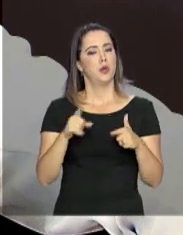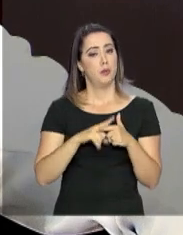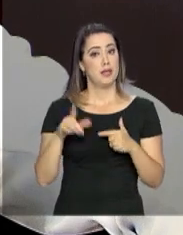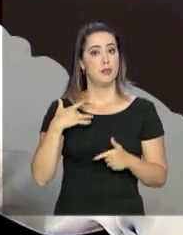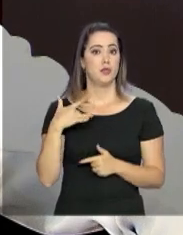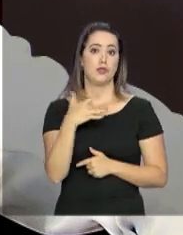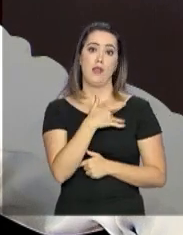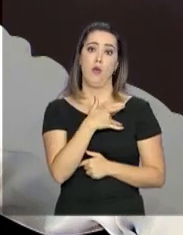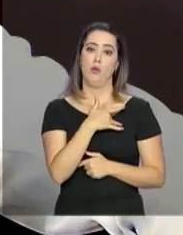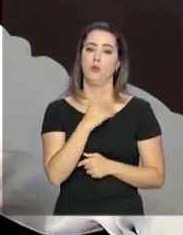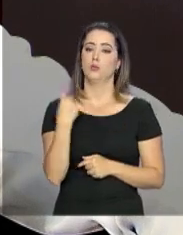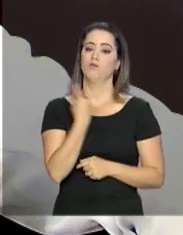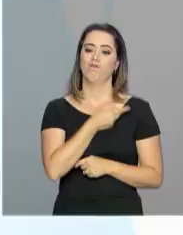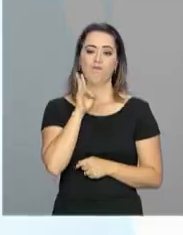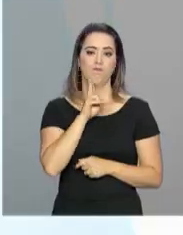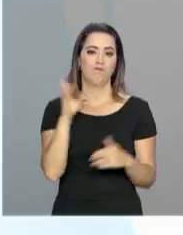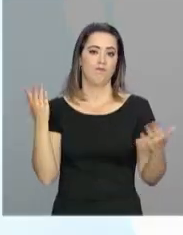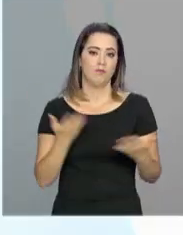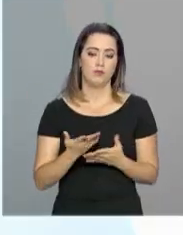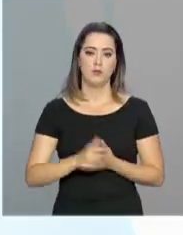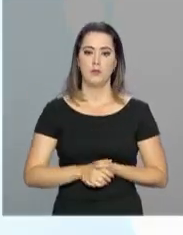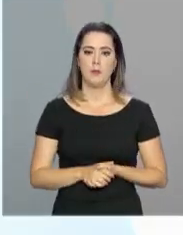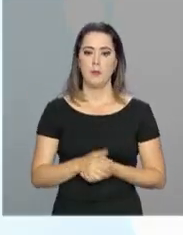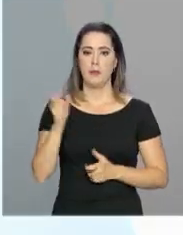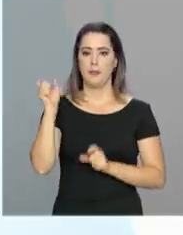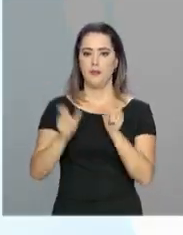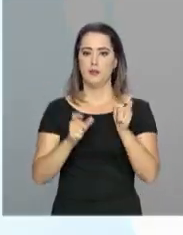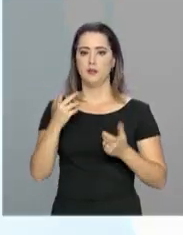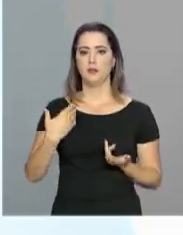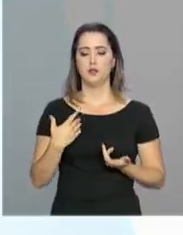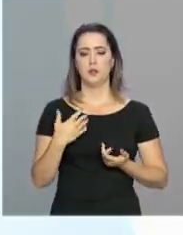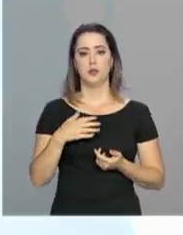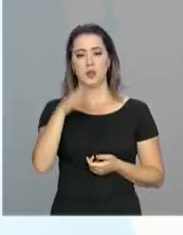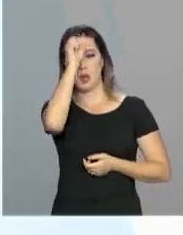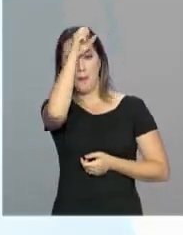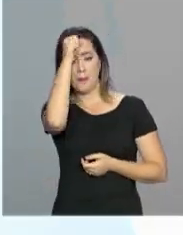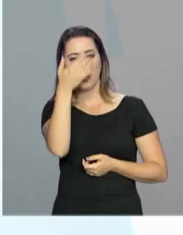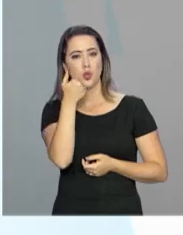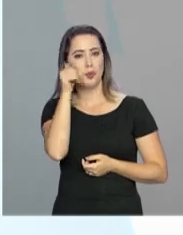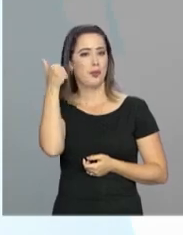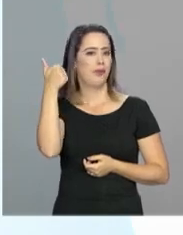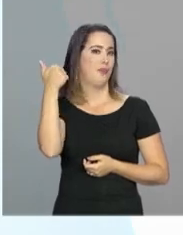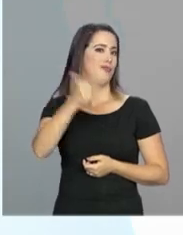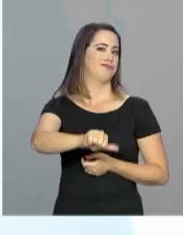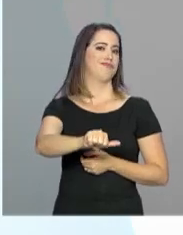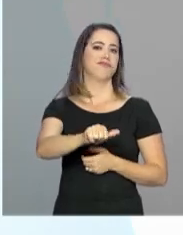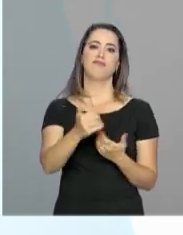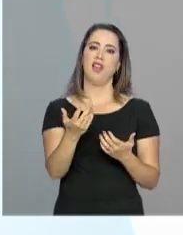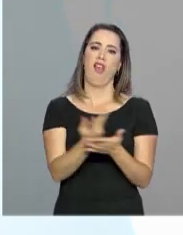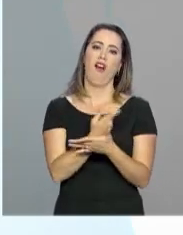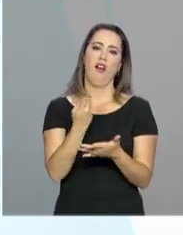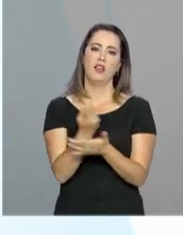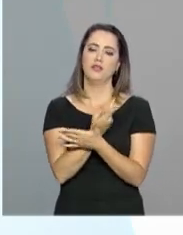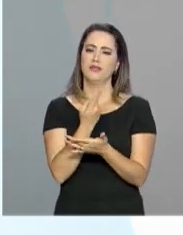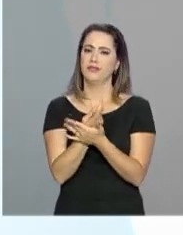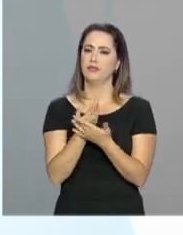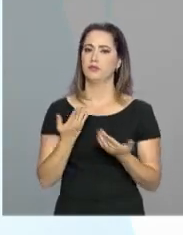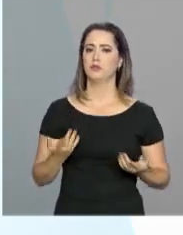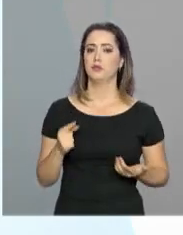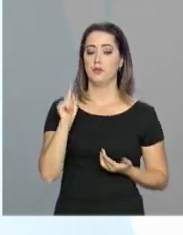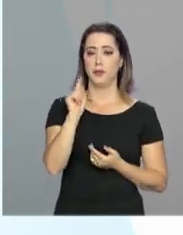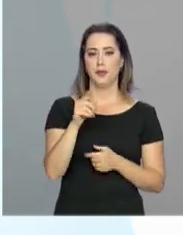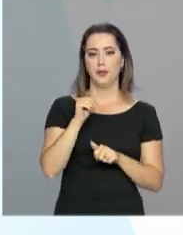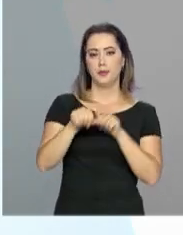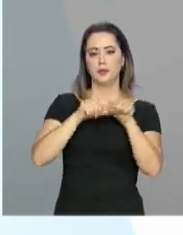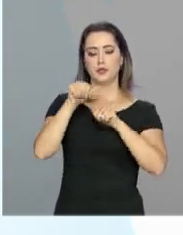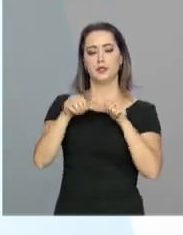saúde pública que nós vemos hoje a maioria da população aprendi a comer muito errado desde criança e isso é uma mudança que